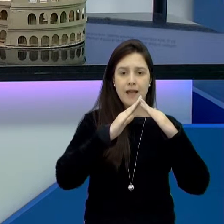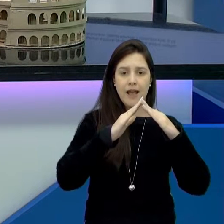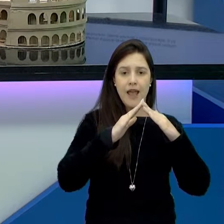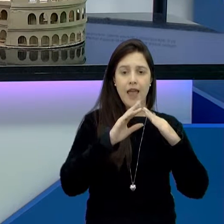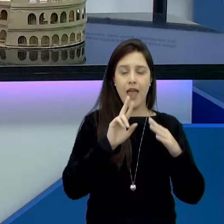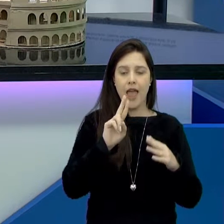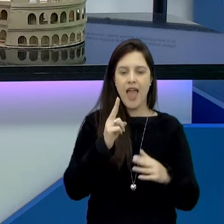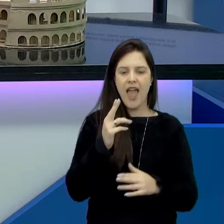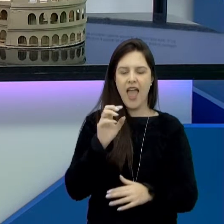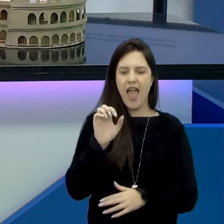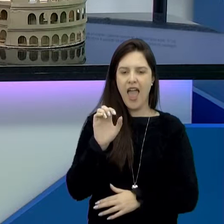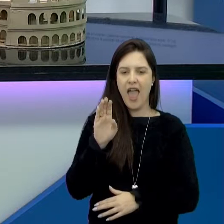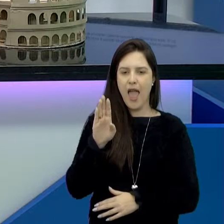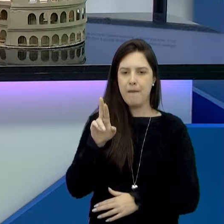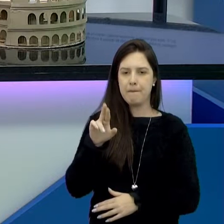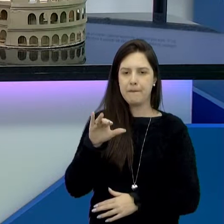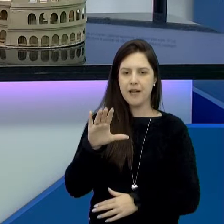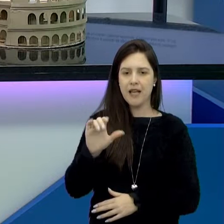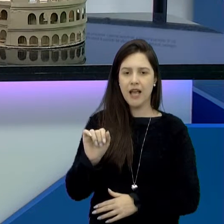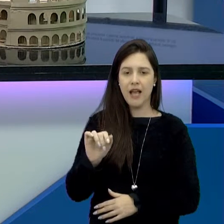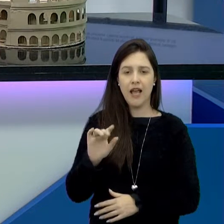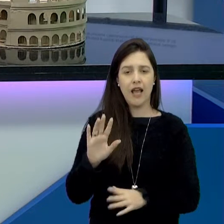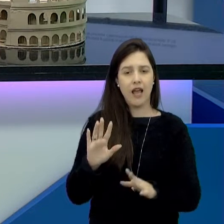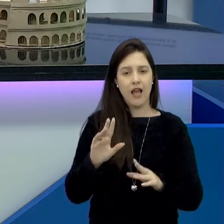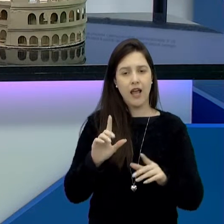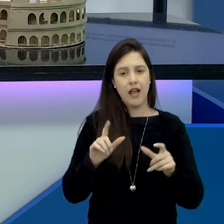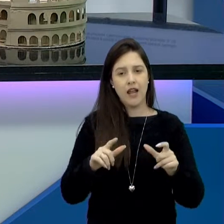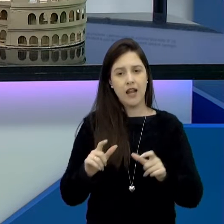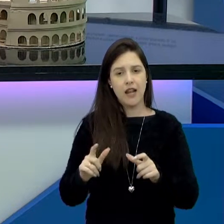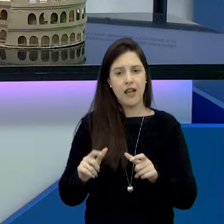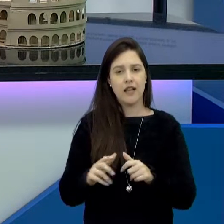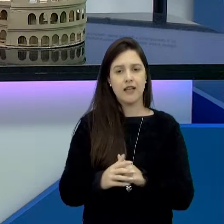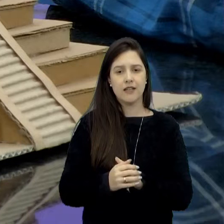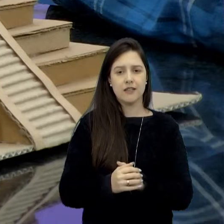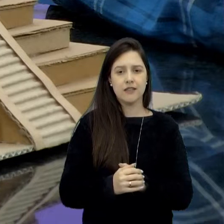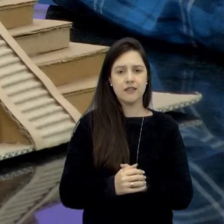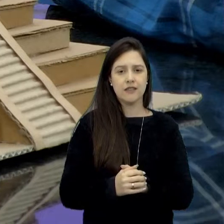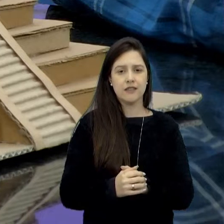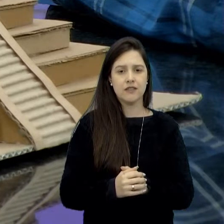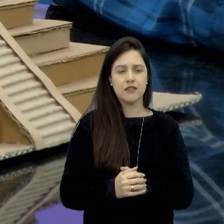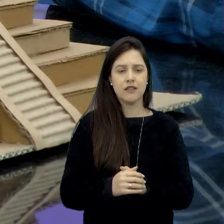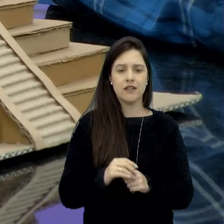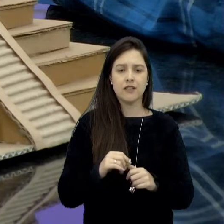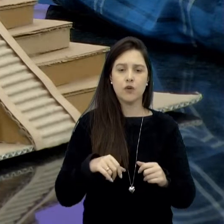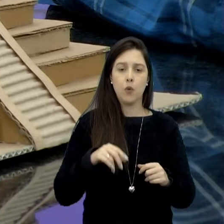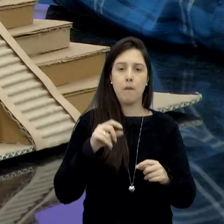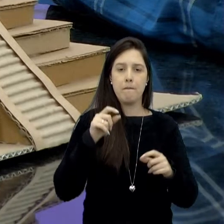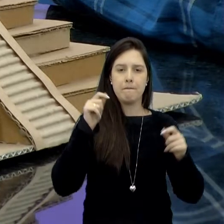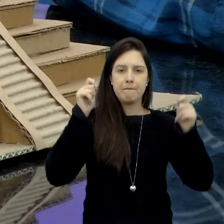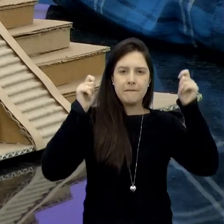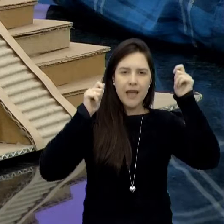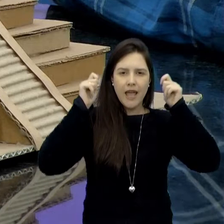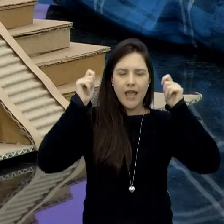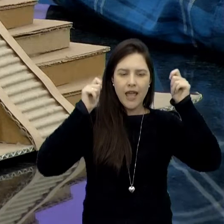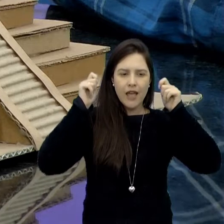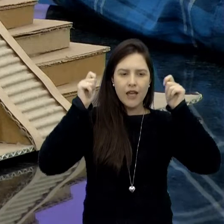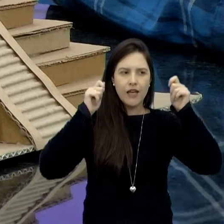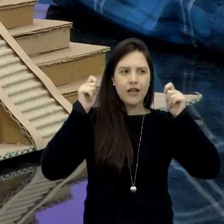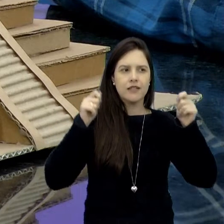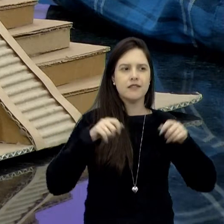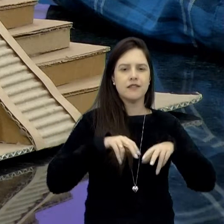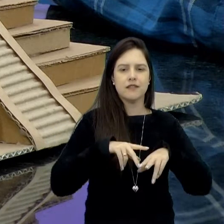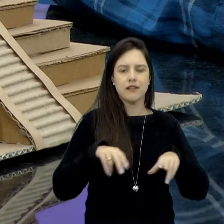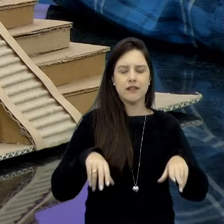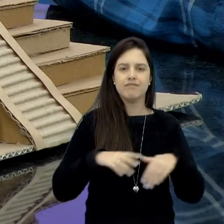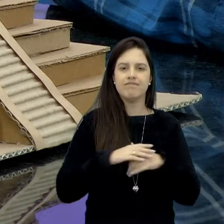réplica da pirâmide de Kukulcán, que fica lá na península de Yucatán, no México. Olha aí, dos povos